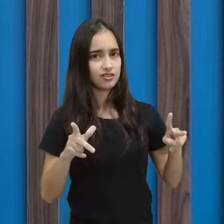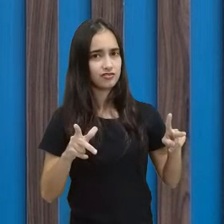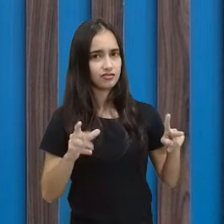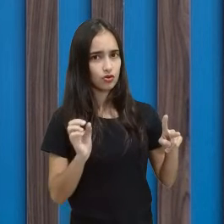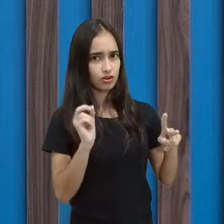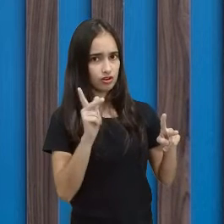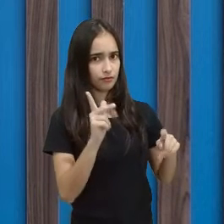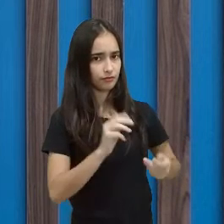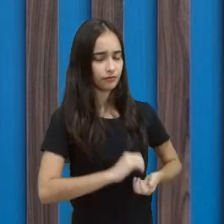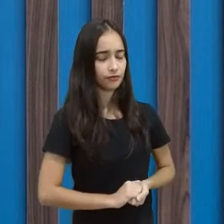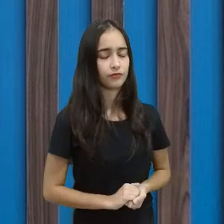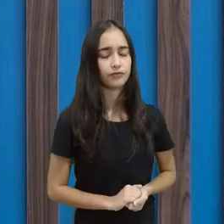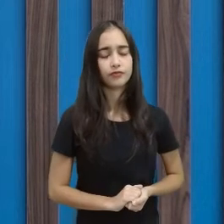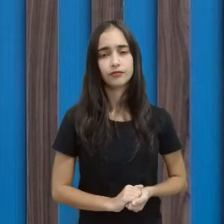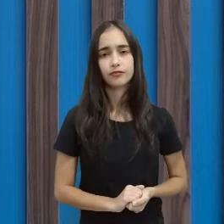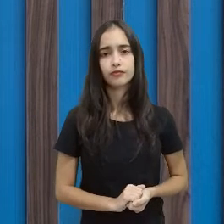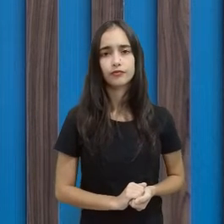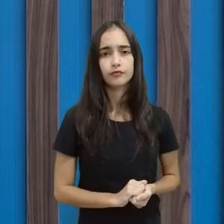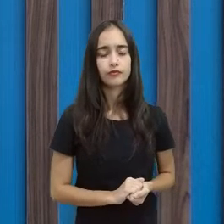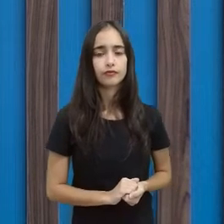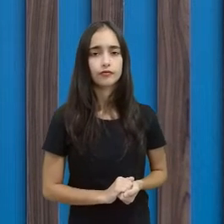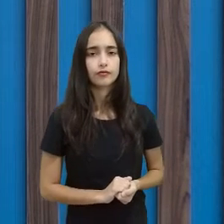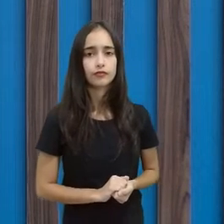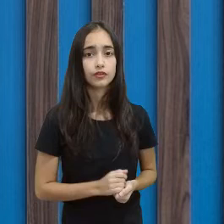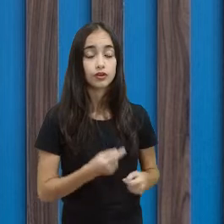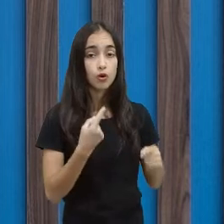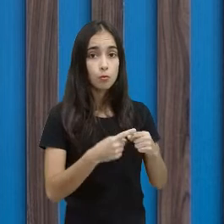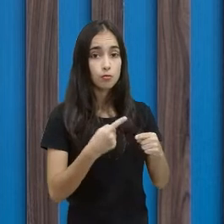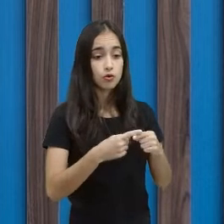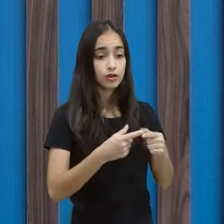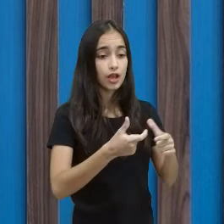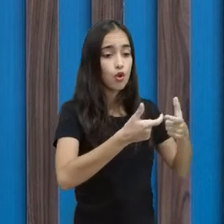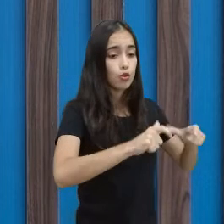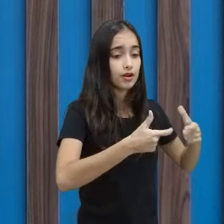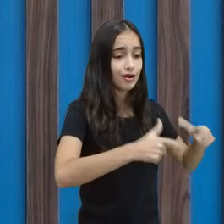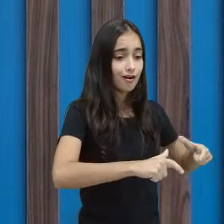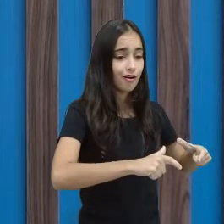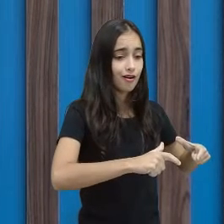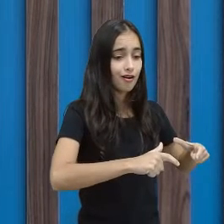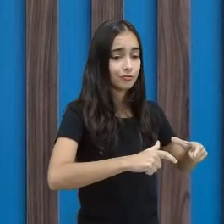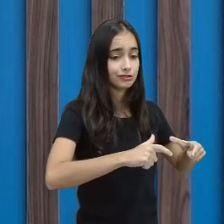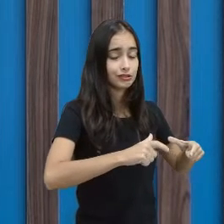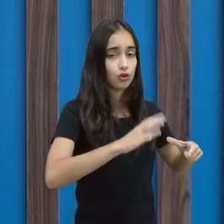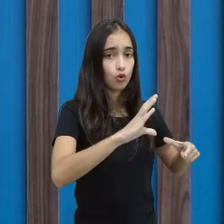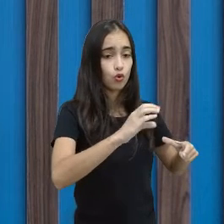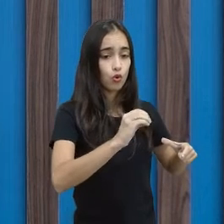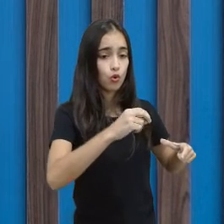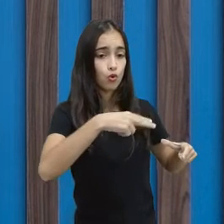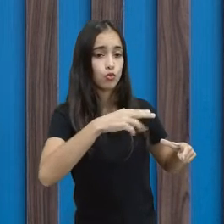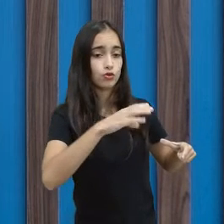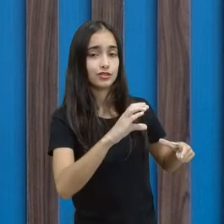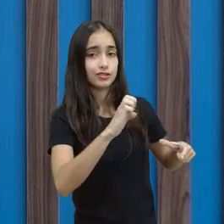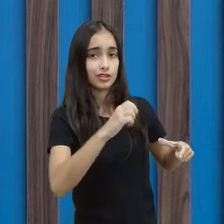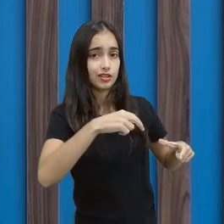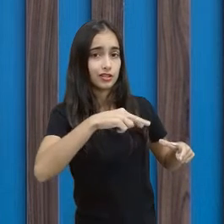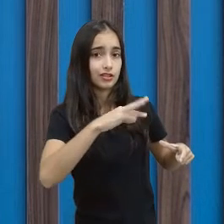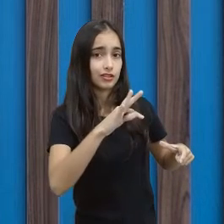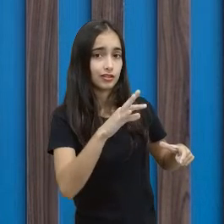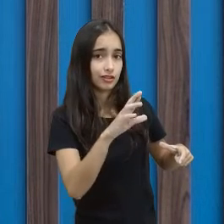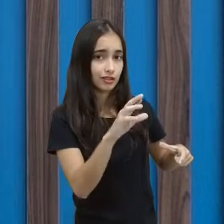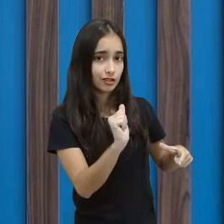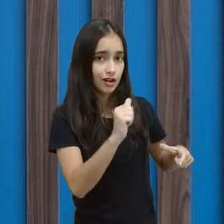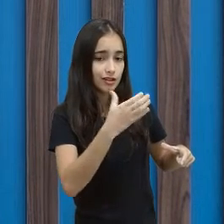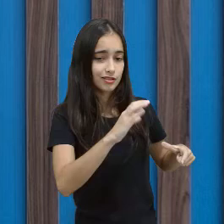extermínio. Isso. Né? Porque campos de concentração é uma coisa, né, e campos de extermínio é